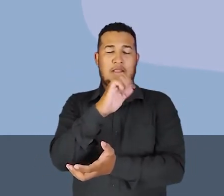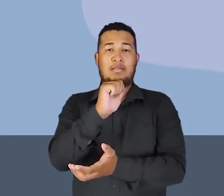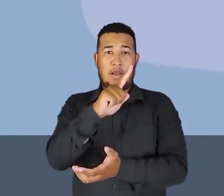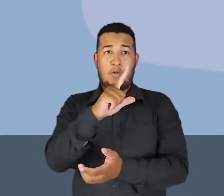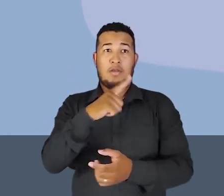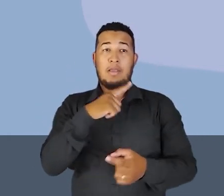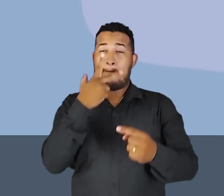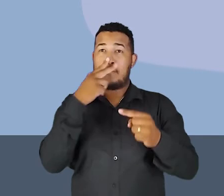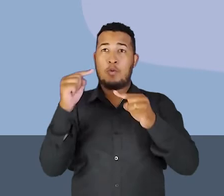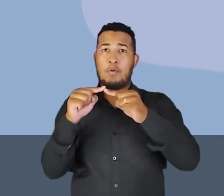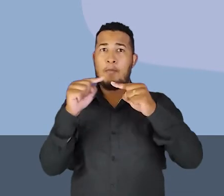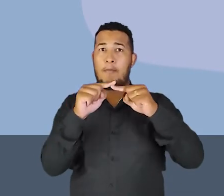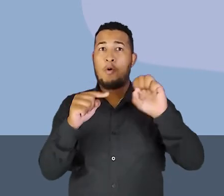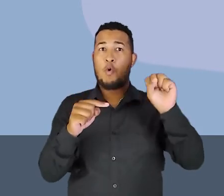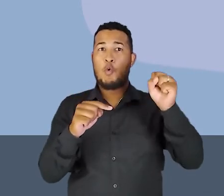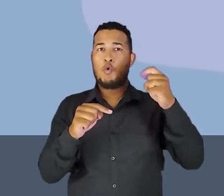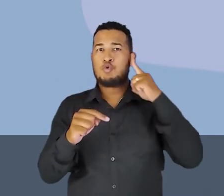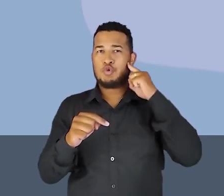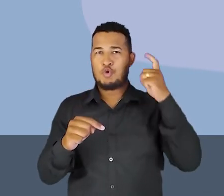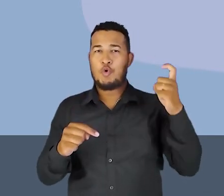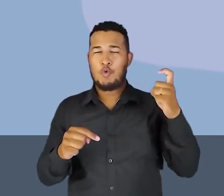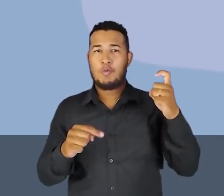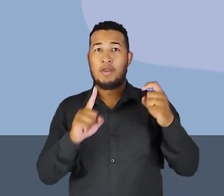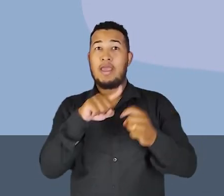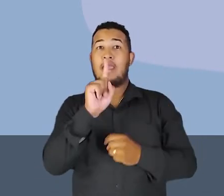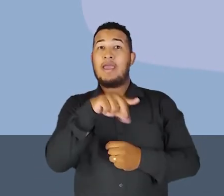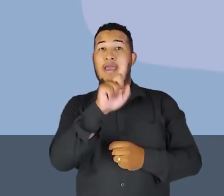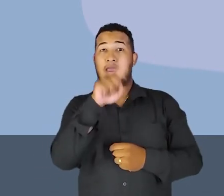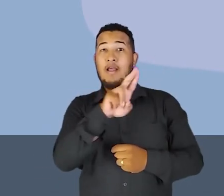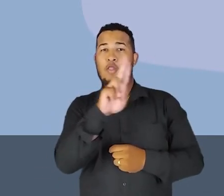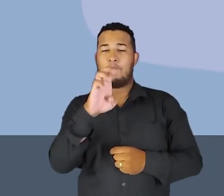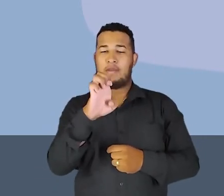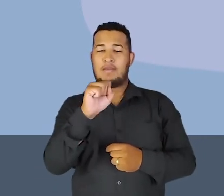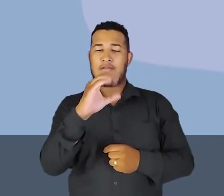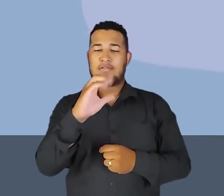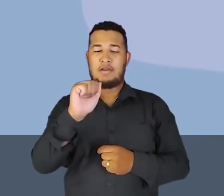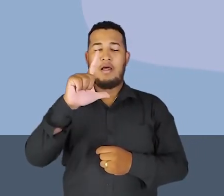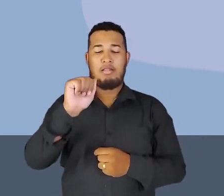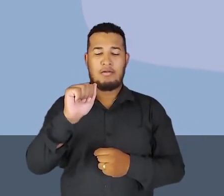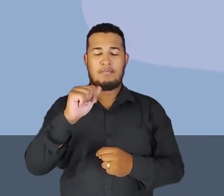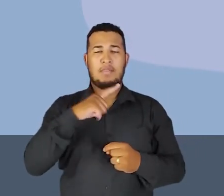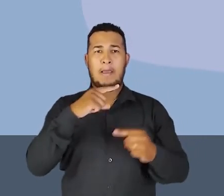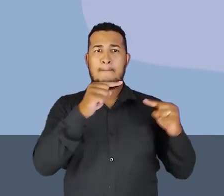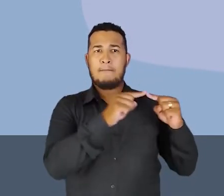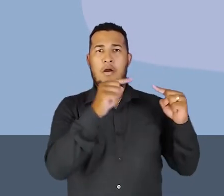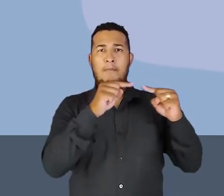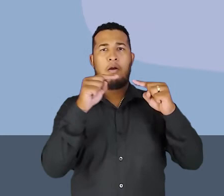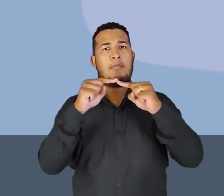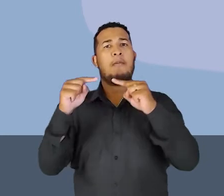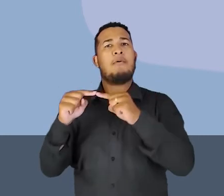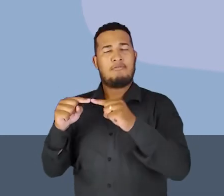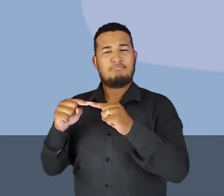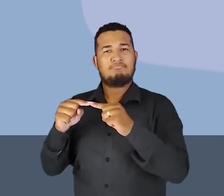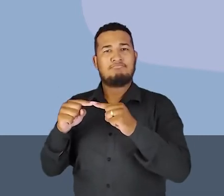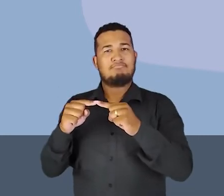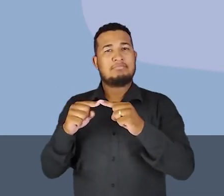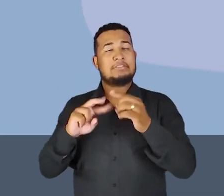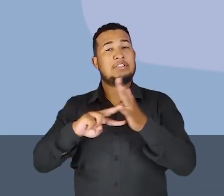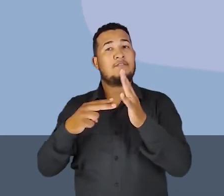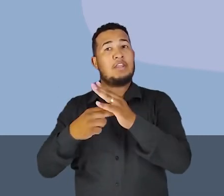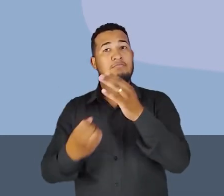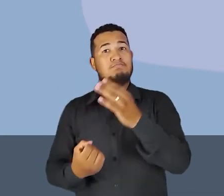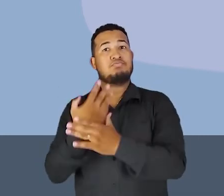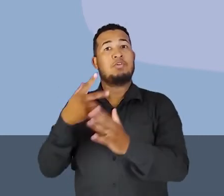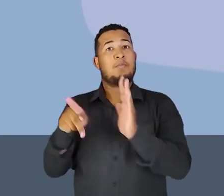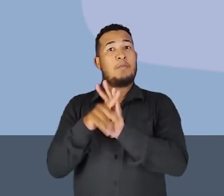8 sons, né, que chamamos de escala musical. E ela foi organizada numa escala harmônica e foi desenvolvida